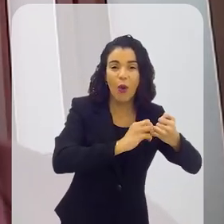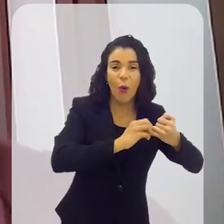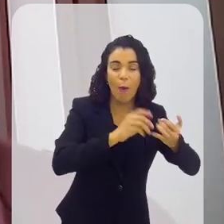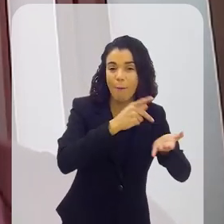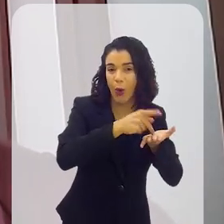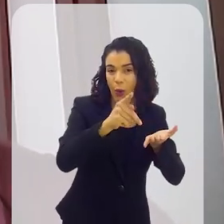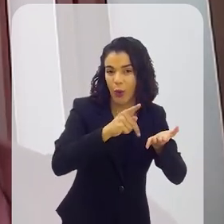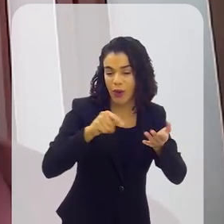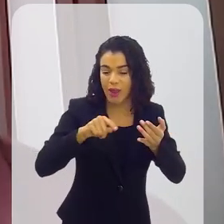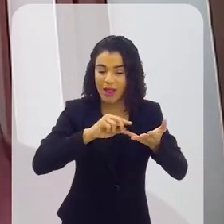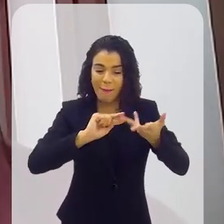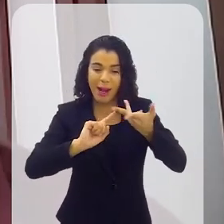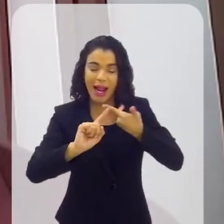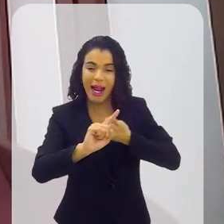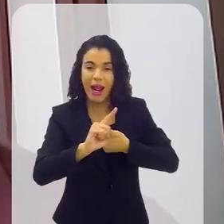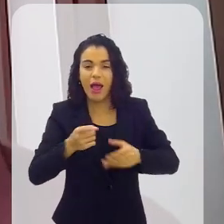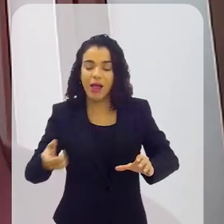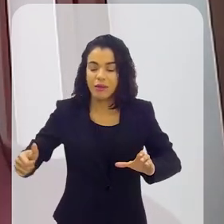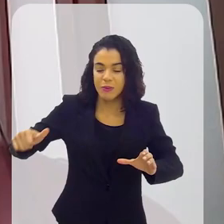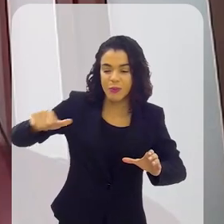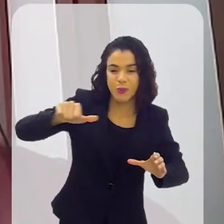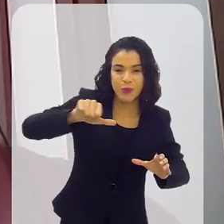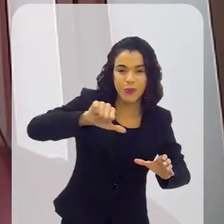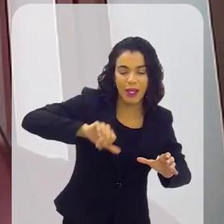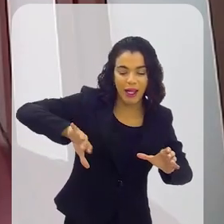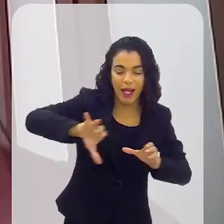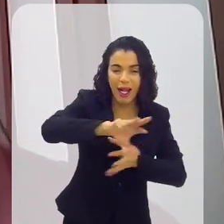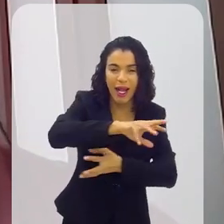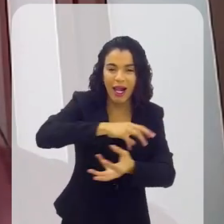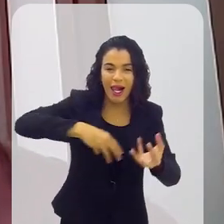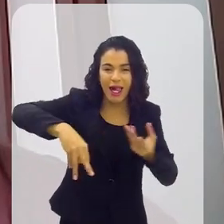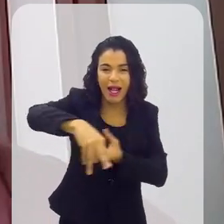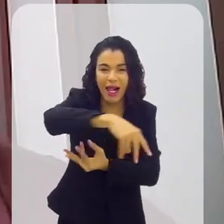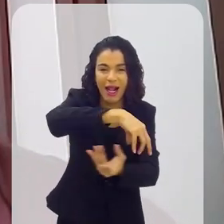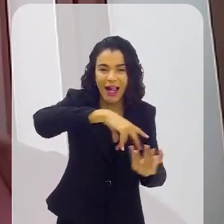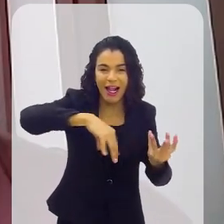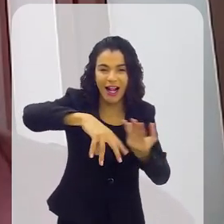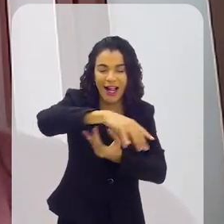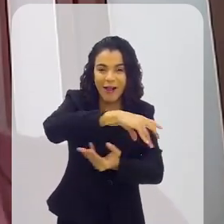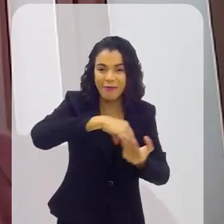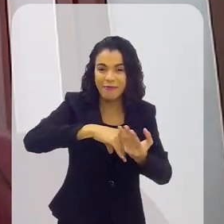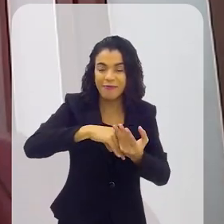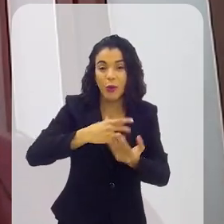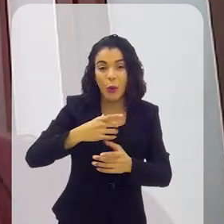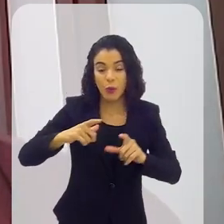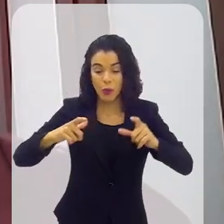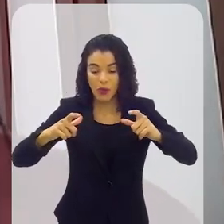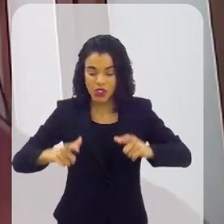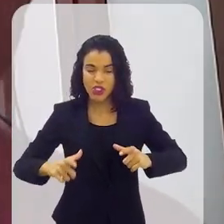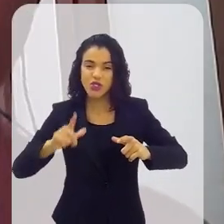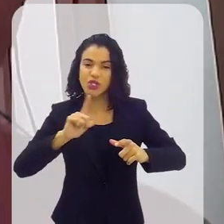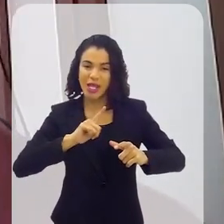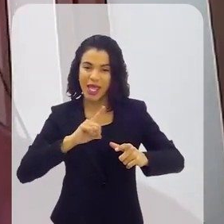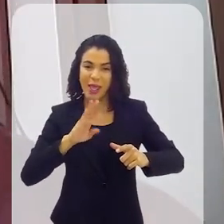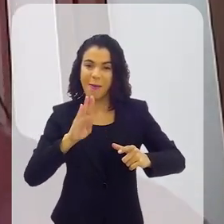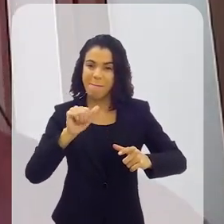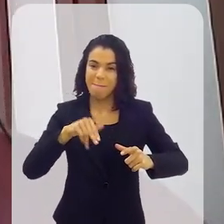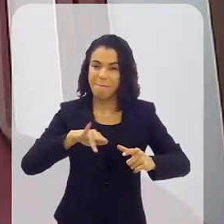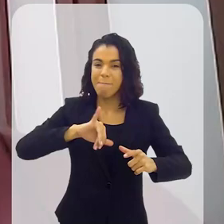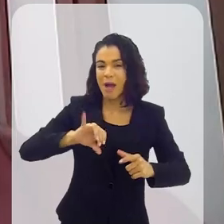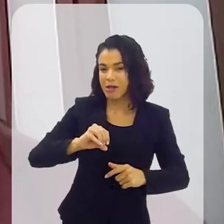feijão. Antes era o feijão. Com esses três instrumentos, chega o tempero, e aí tudo melhora. Todo disco tem um